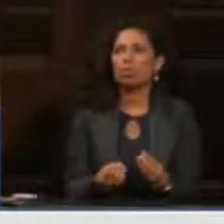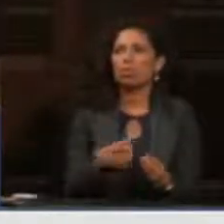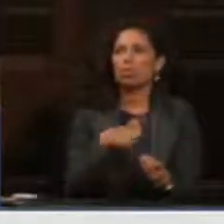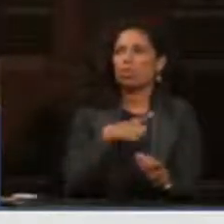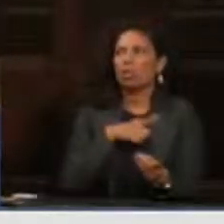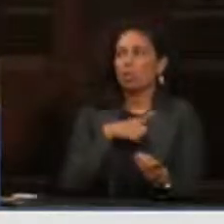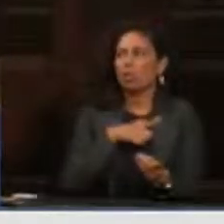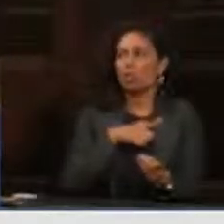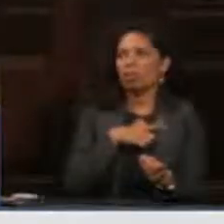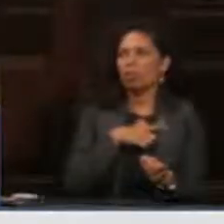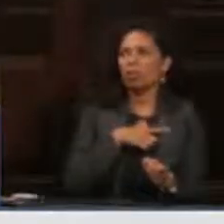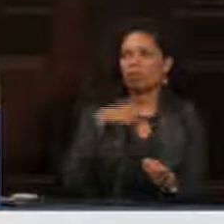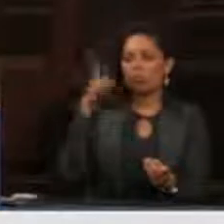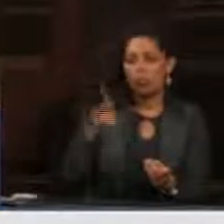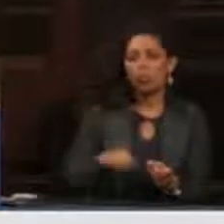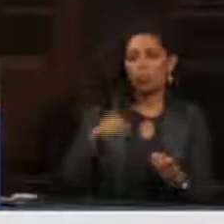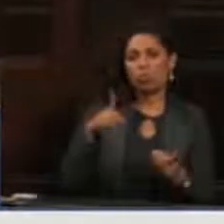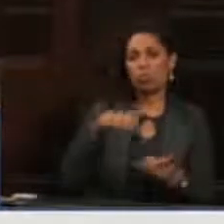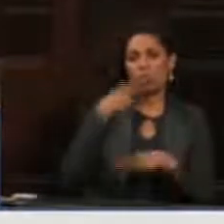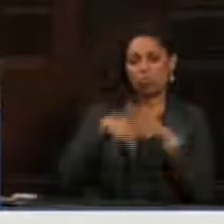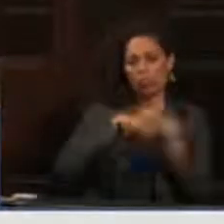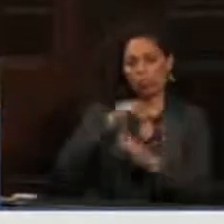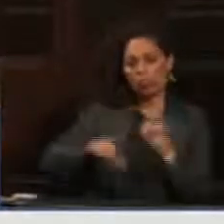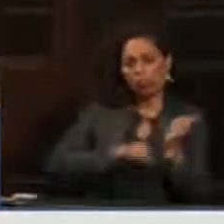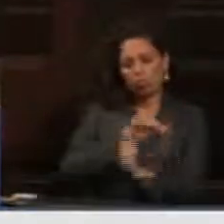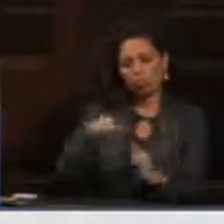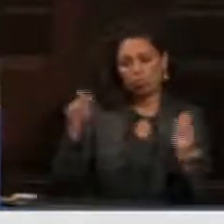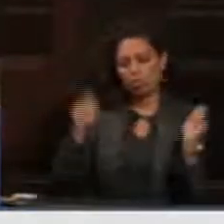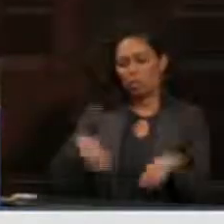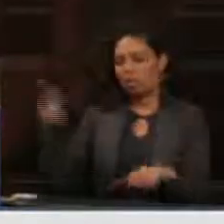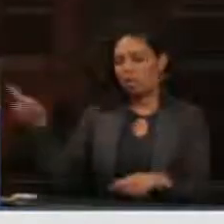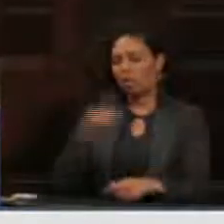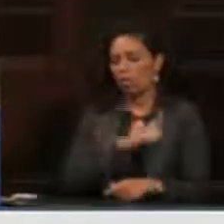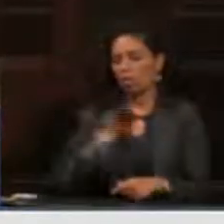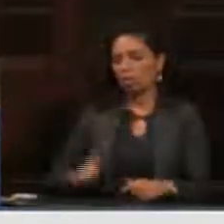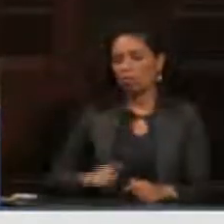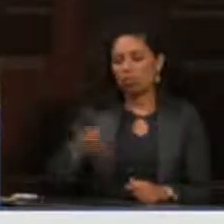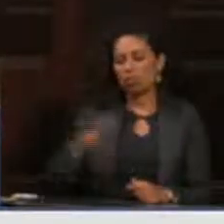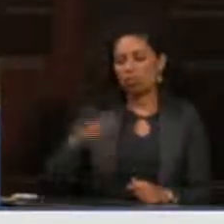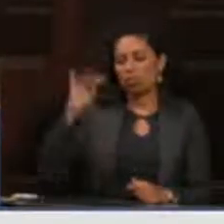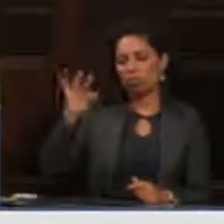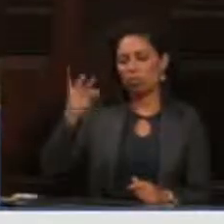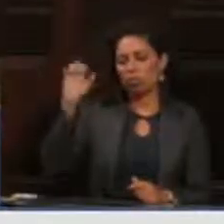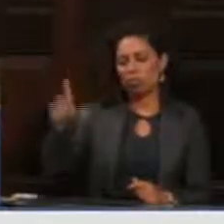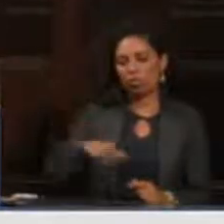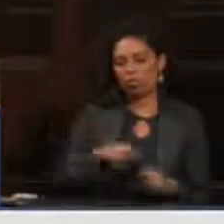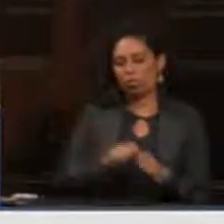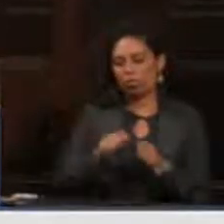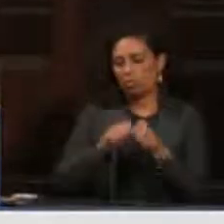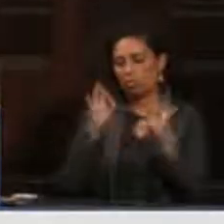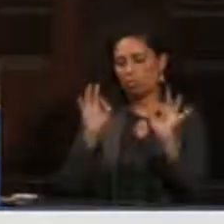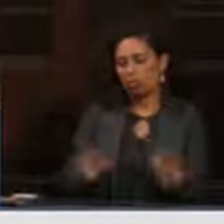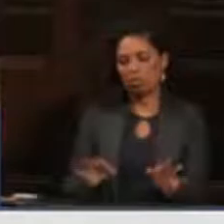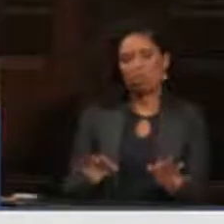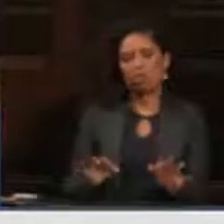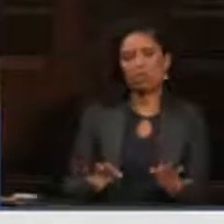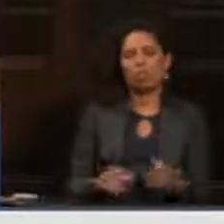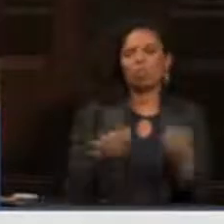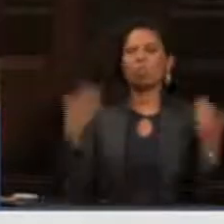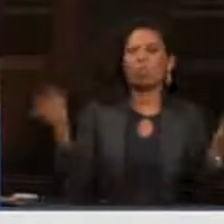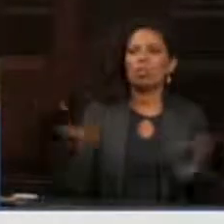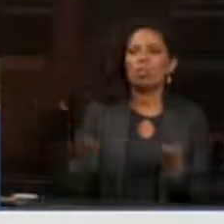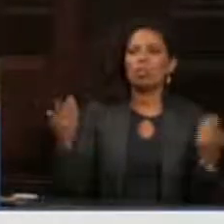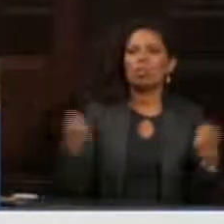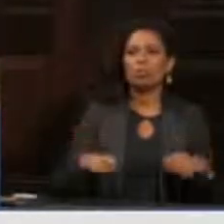condição de requerer que isso seja repensado. Então o governador, de maneira sábia, fez isso, de revogar a concessão, e precisa agora